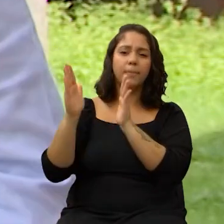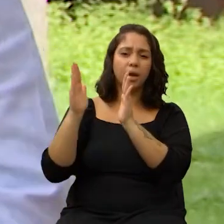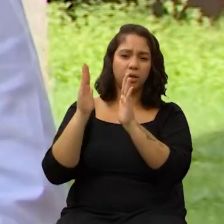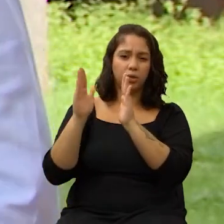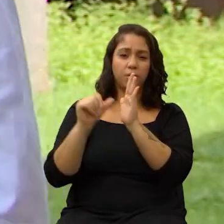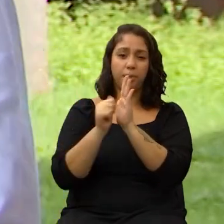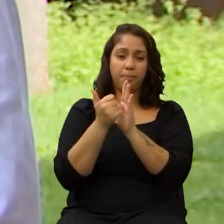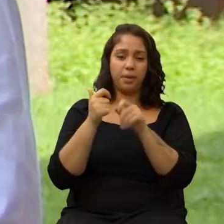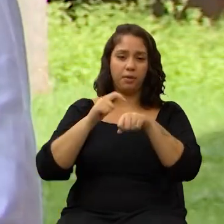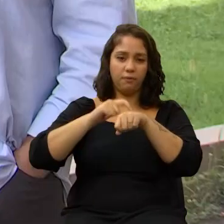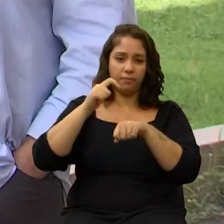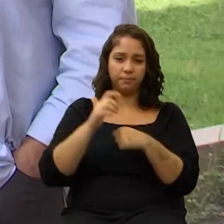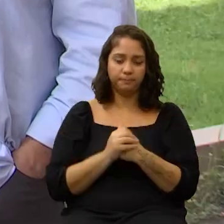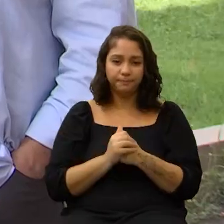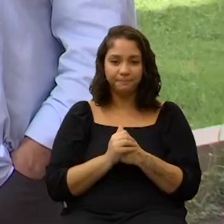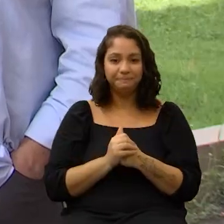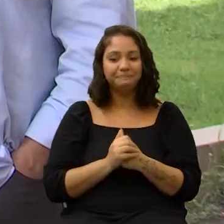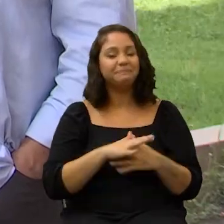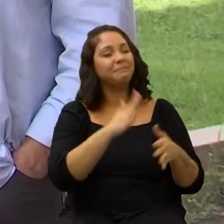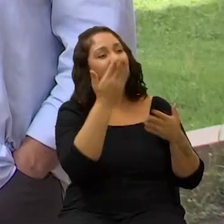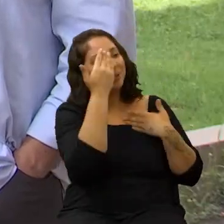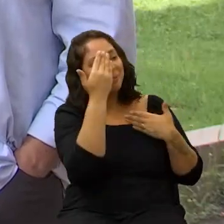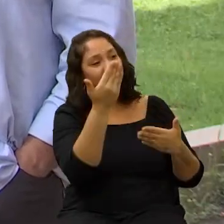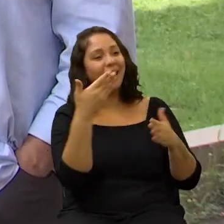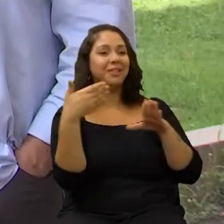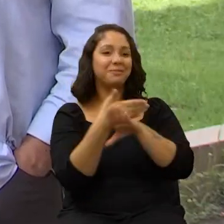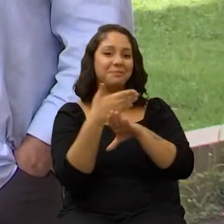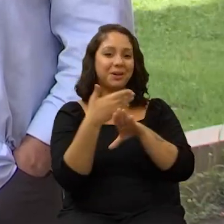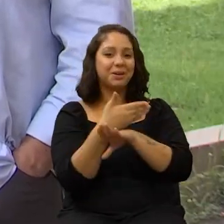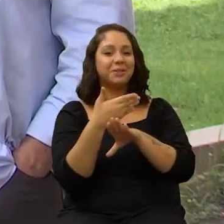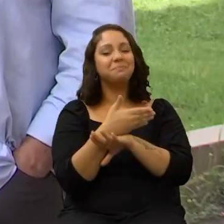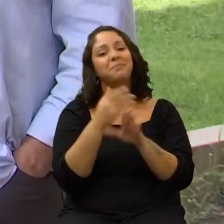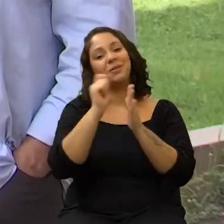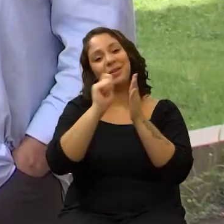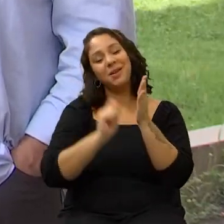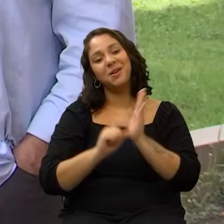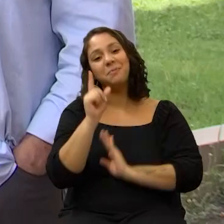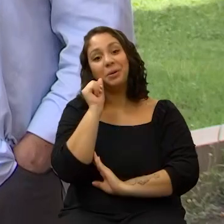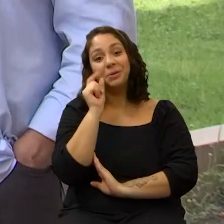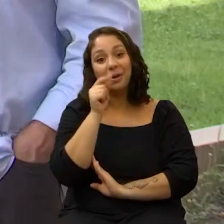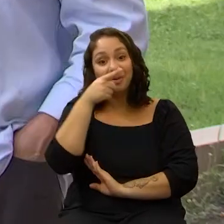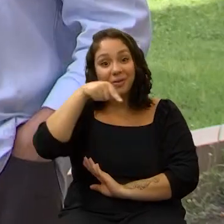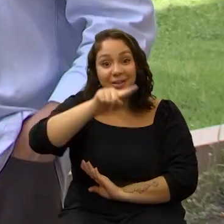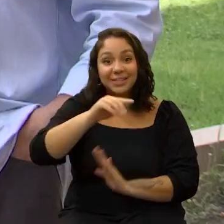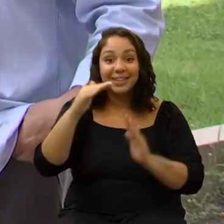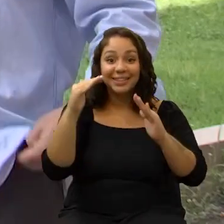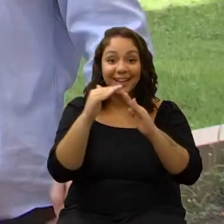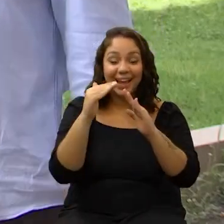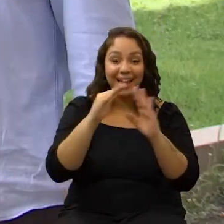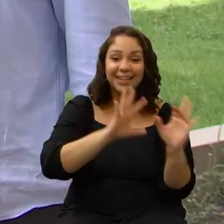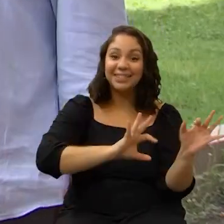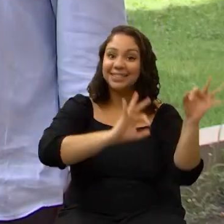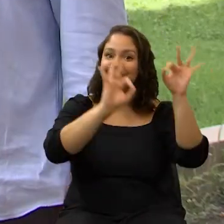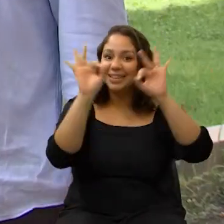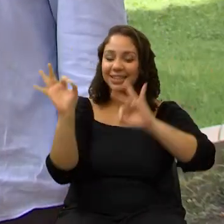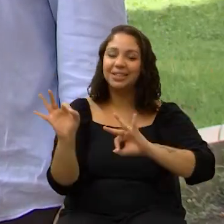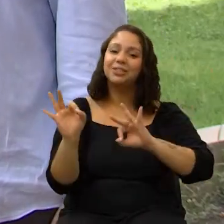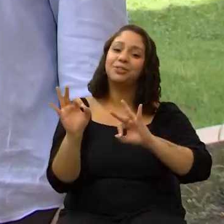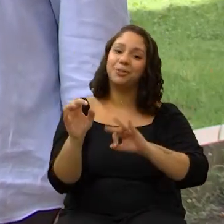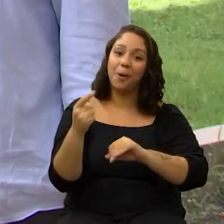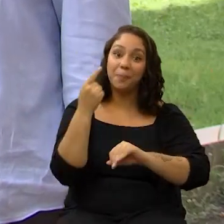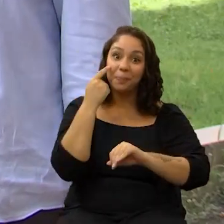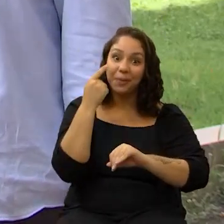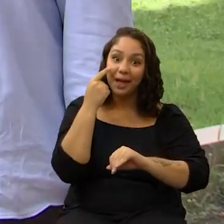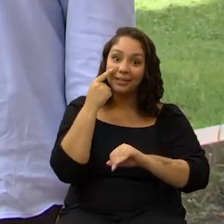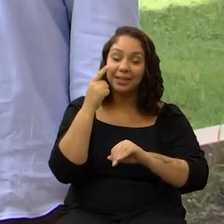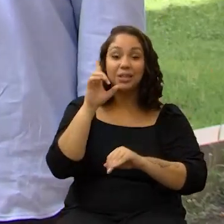quem vai declarar pela primeira vez. Professor, muito obrigado pela participação aqui no Na Ponta do Lápis. Eu que agradeço. E olha só, você aí de casa, então